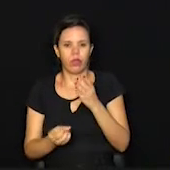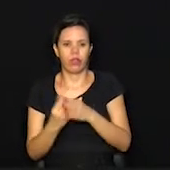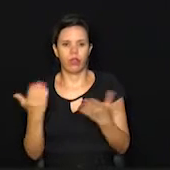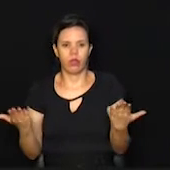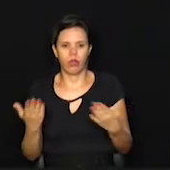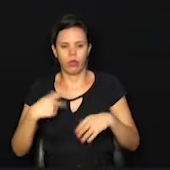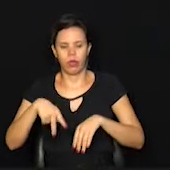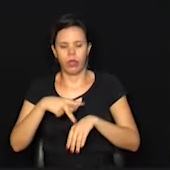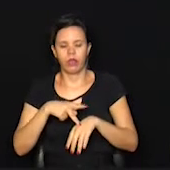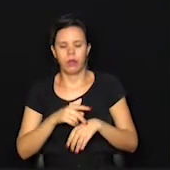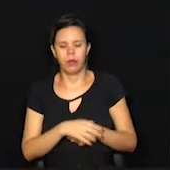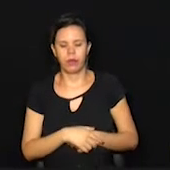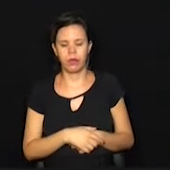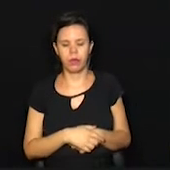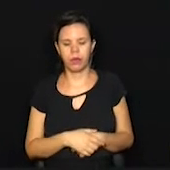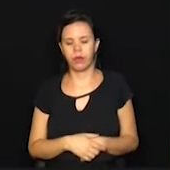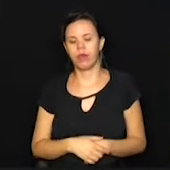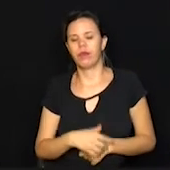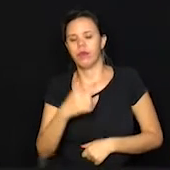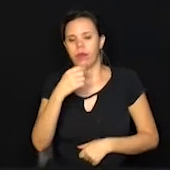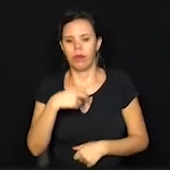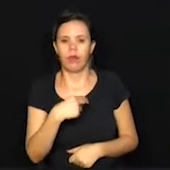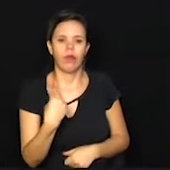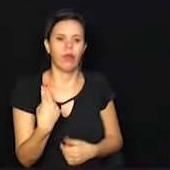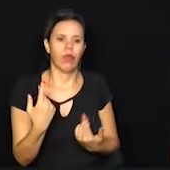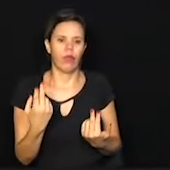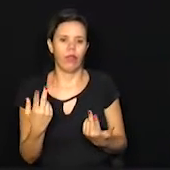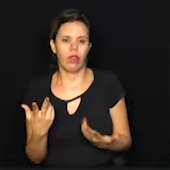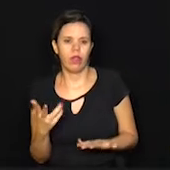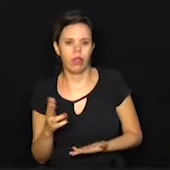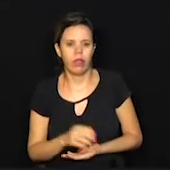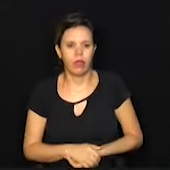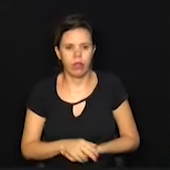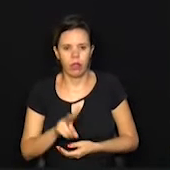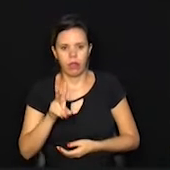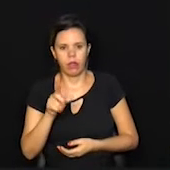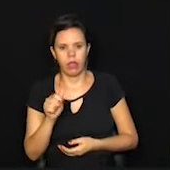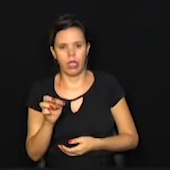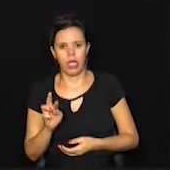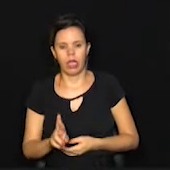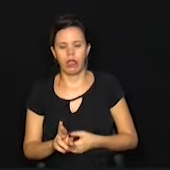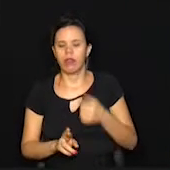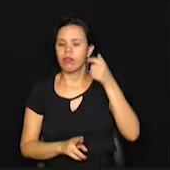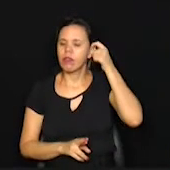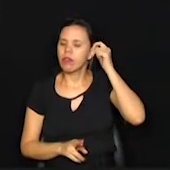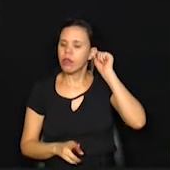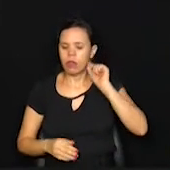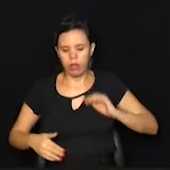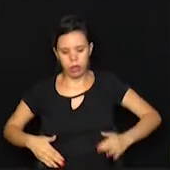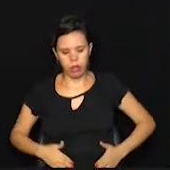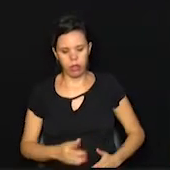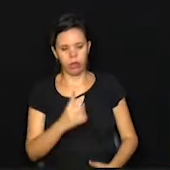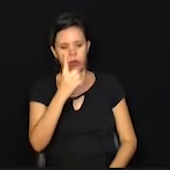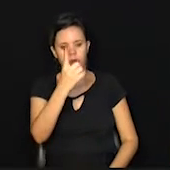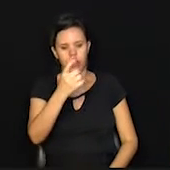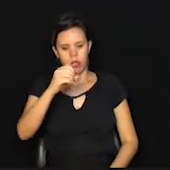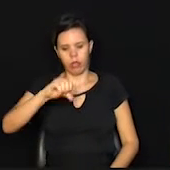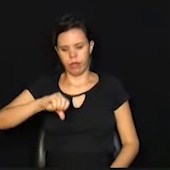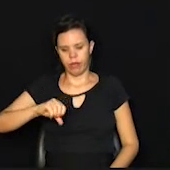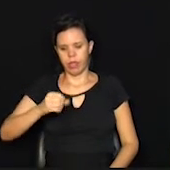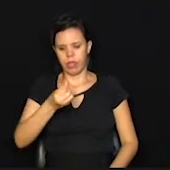né é eu meu nome aí como a Guido falou é Valter Pomar e eu nasci em